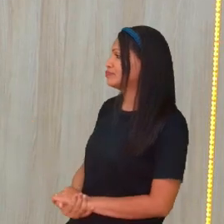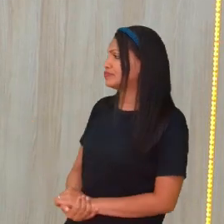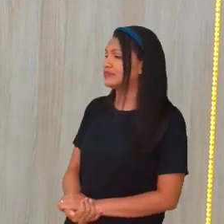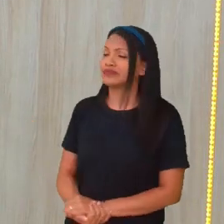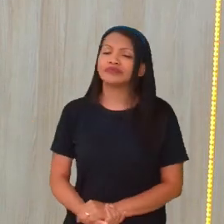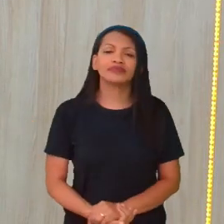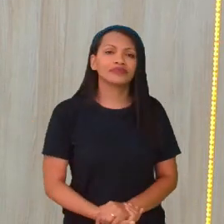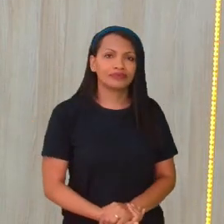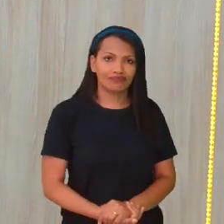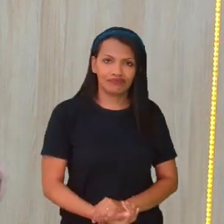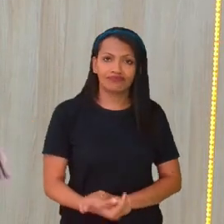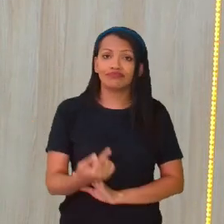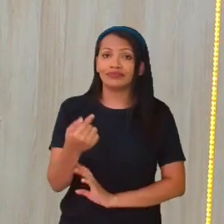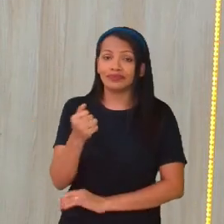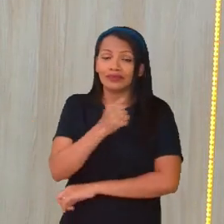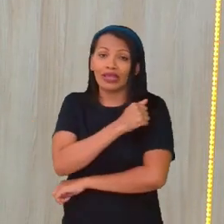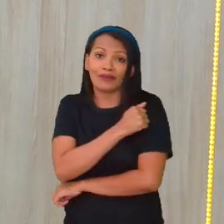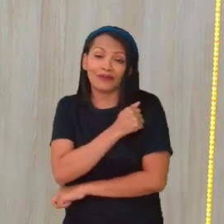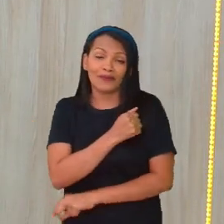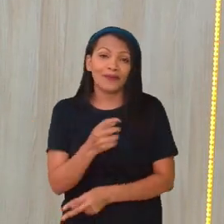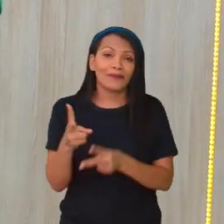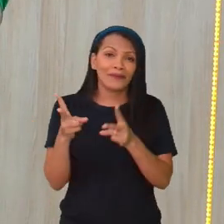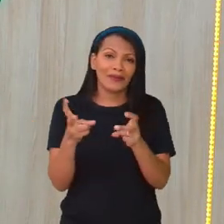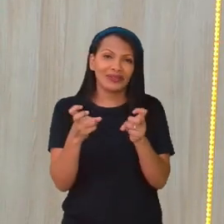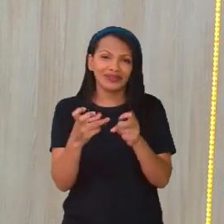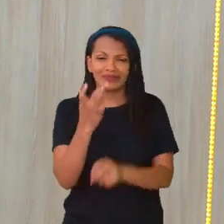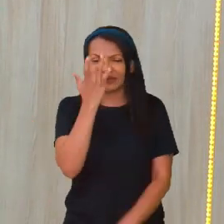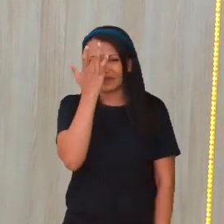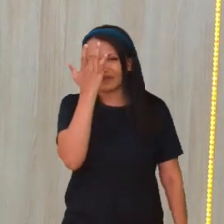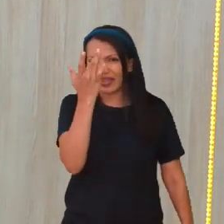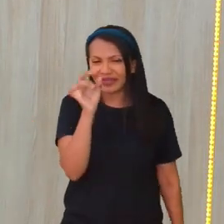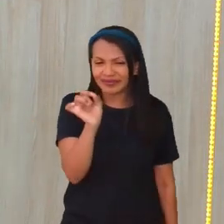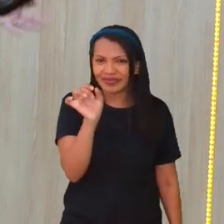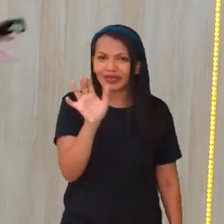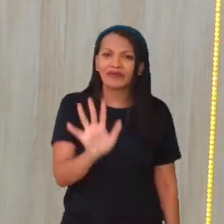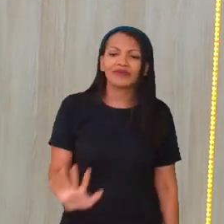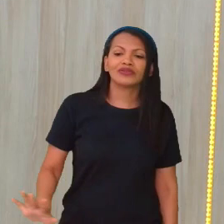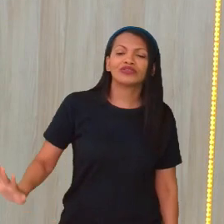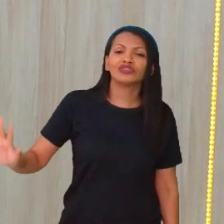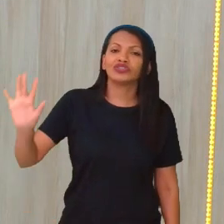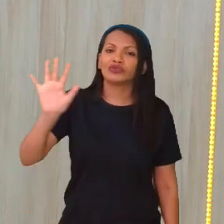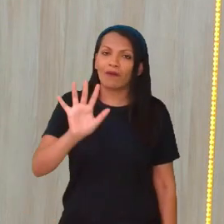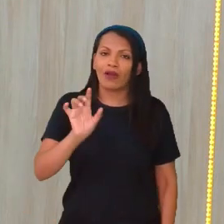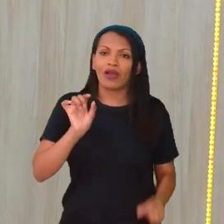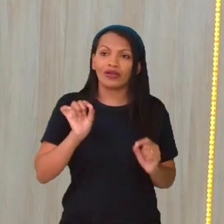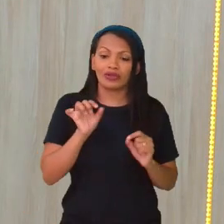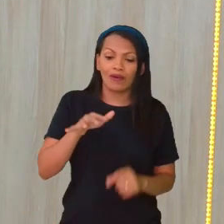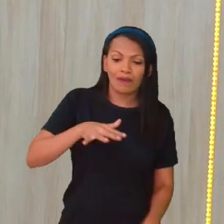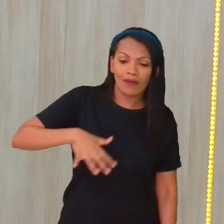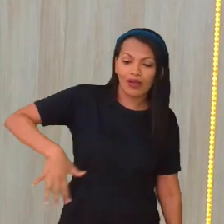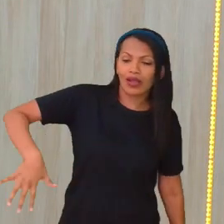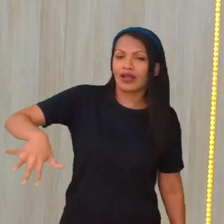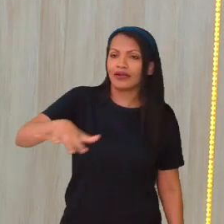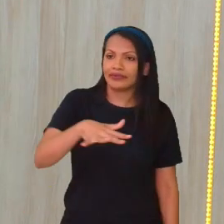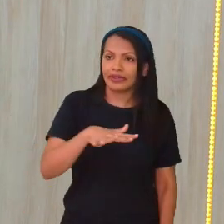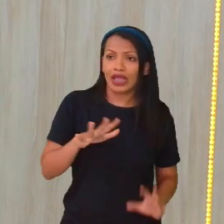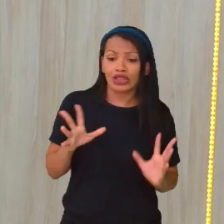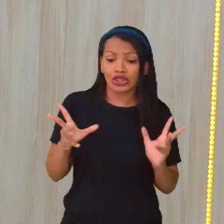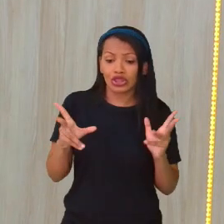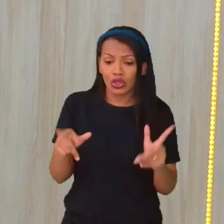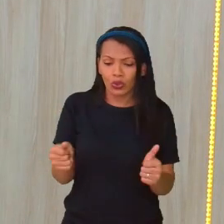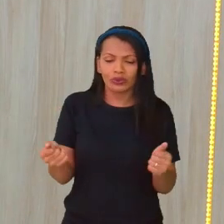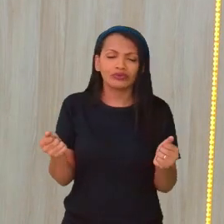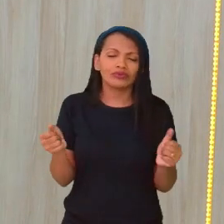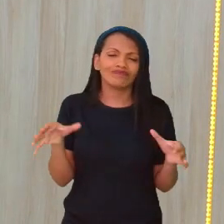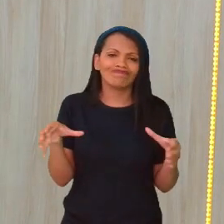para eles perceberem, fácil, fácil. Espaço amostral é um conjunto maior de todas as